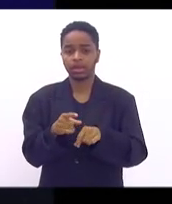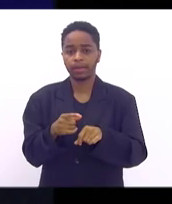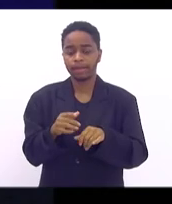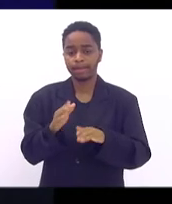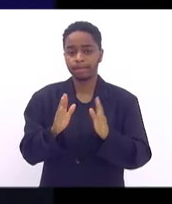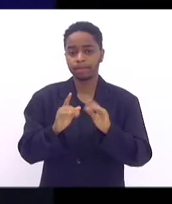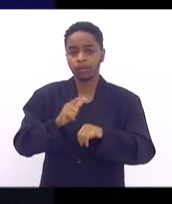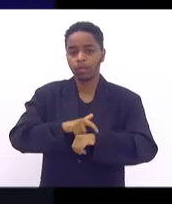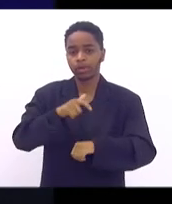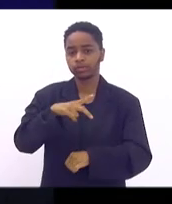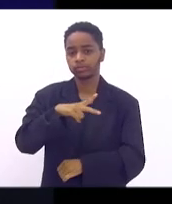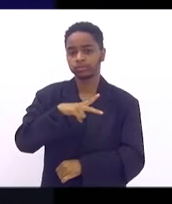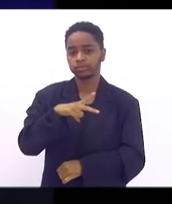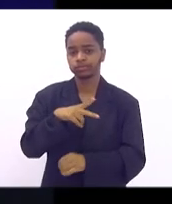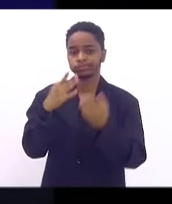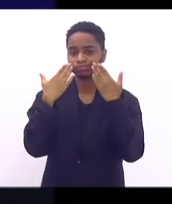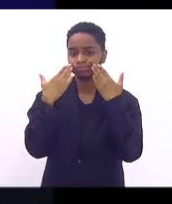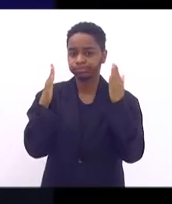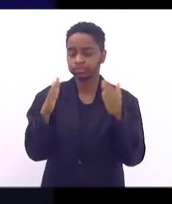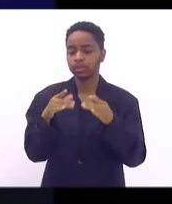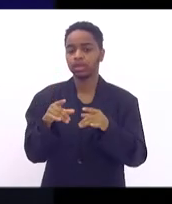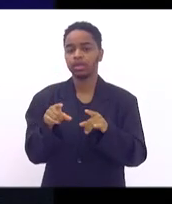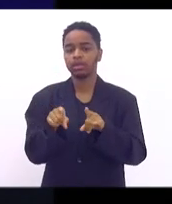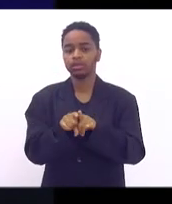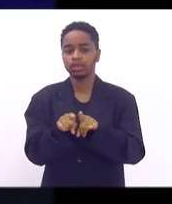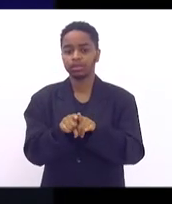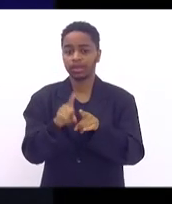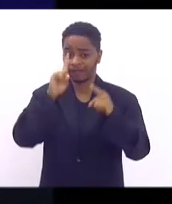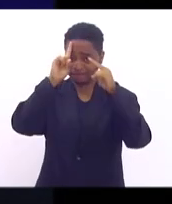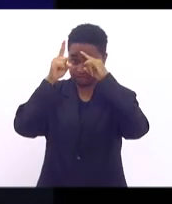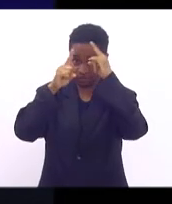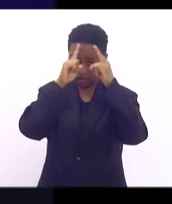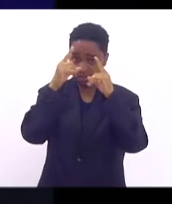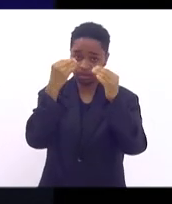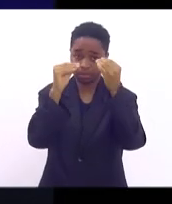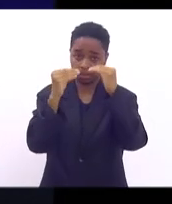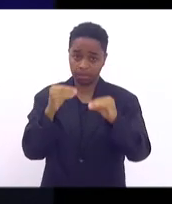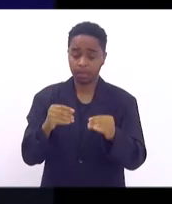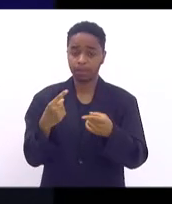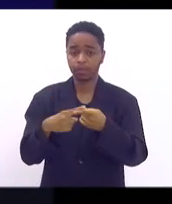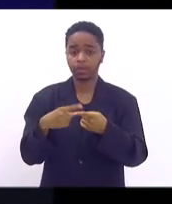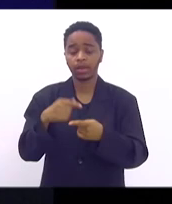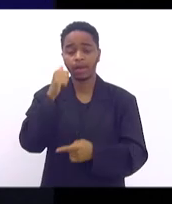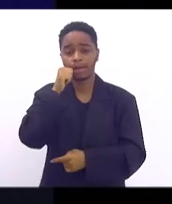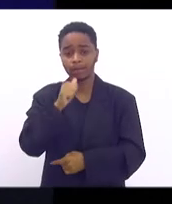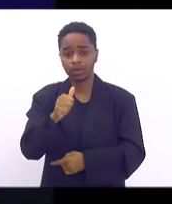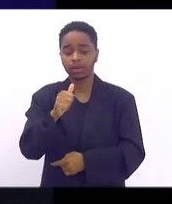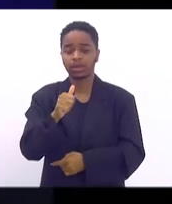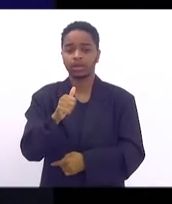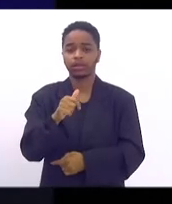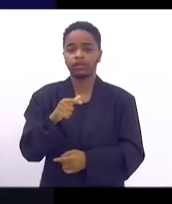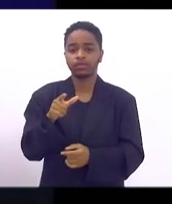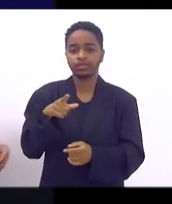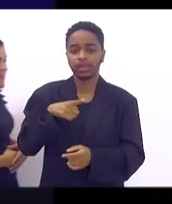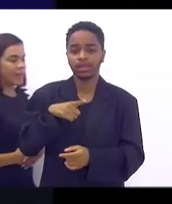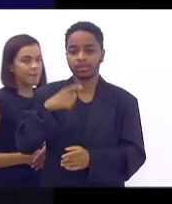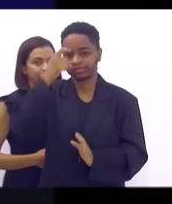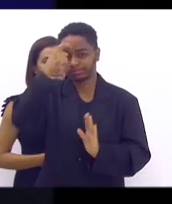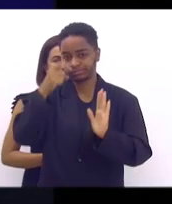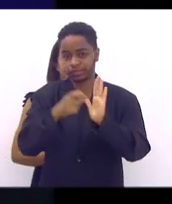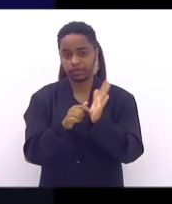violada, né, que foi exposta, distorcida ou inventada. Uma mulher que tem um nude forjado por uma inteligência